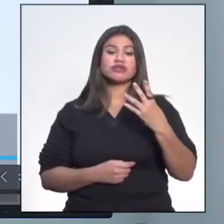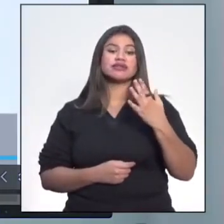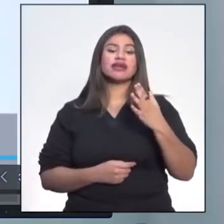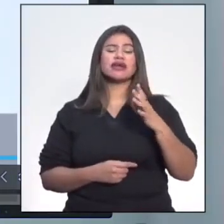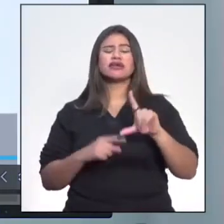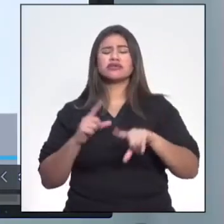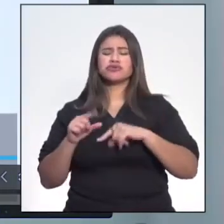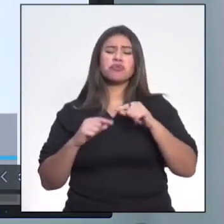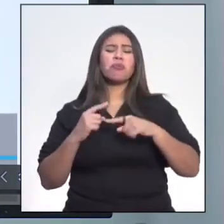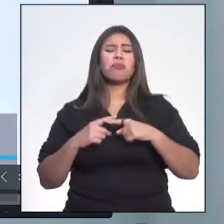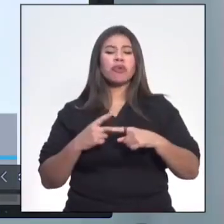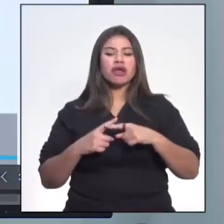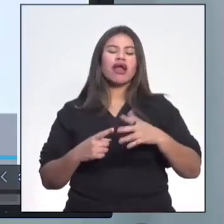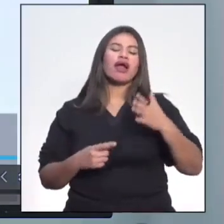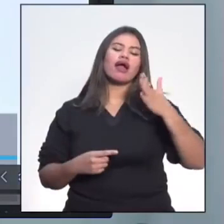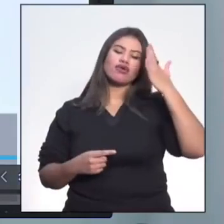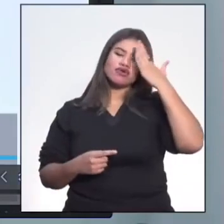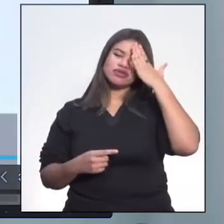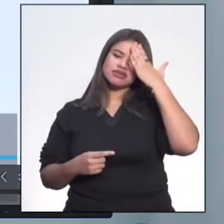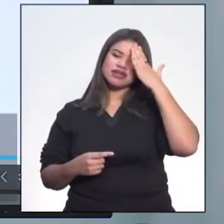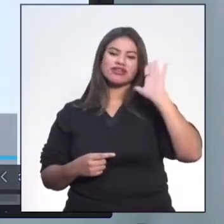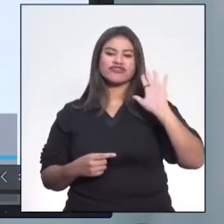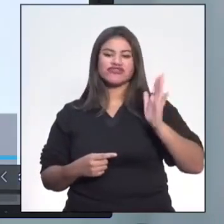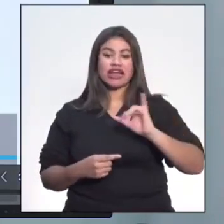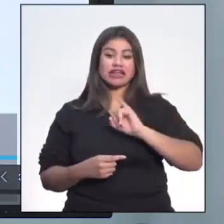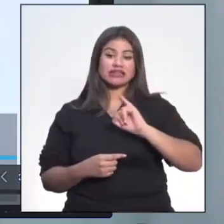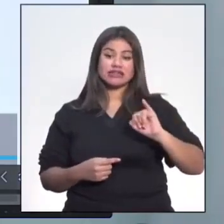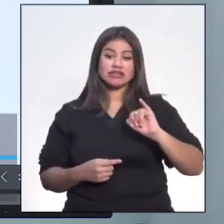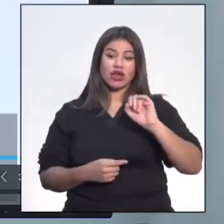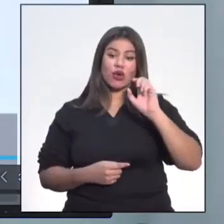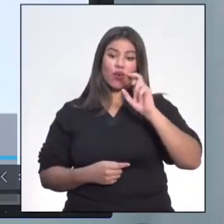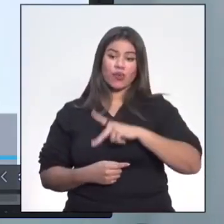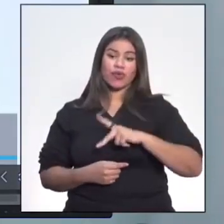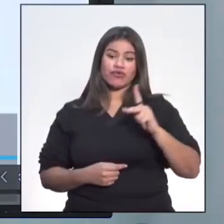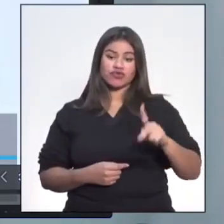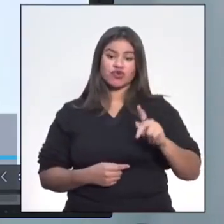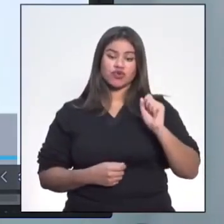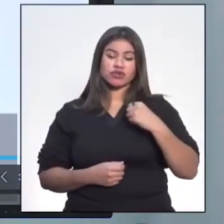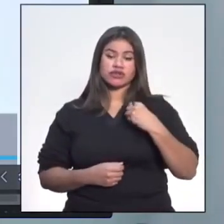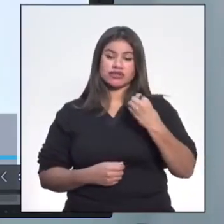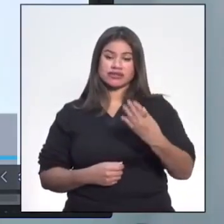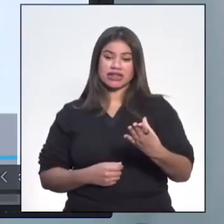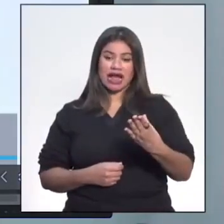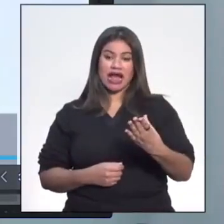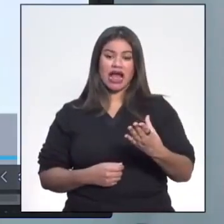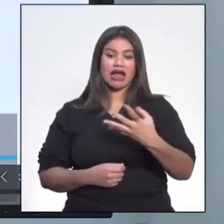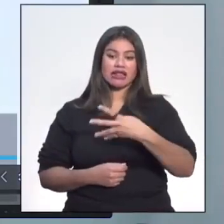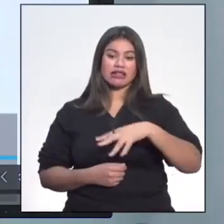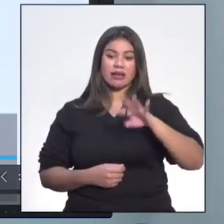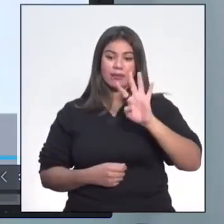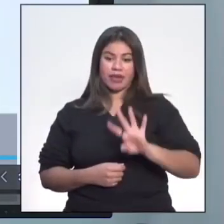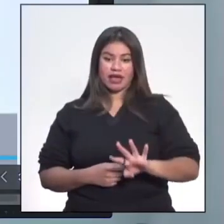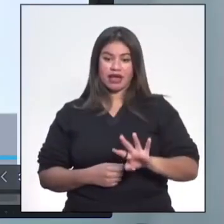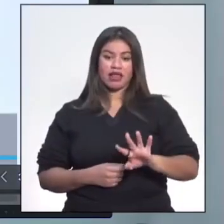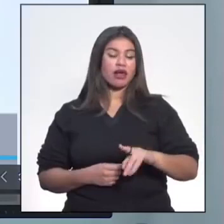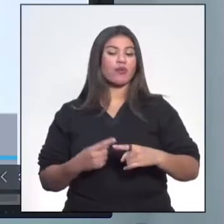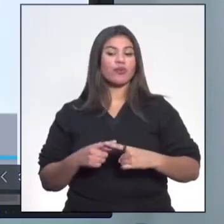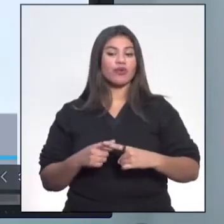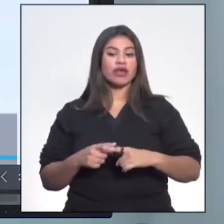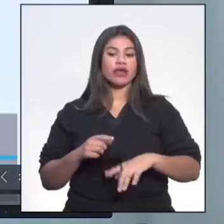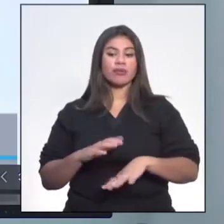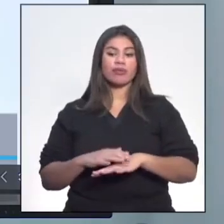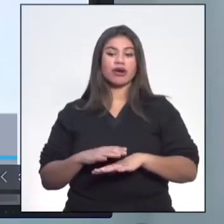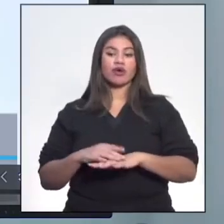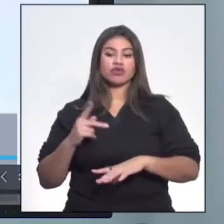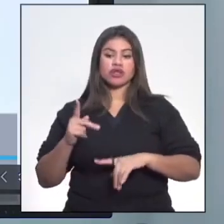Então, normalmente, quando o professor, na função do segundo grau, o professor dá uma tabela para vocês, ele escolhe